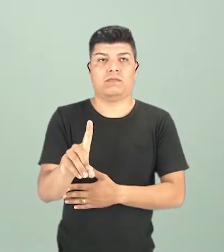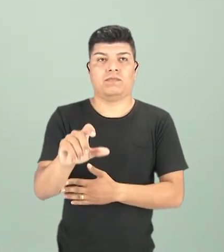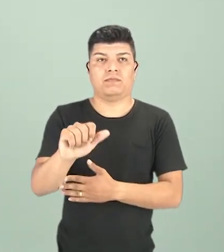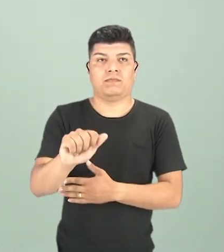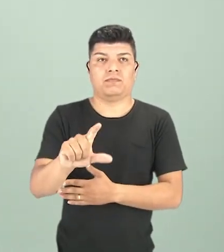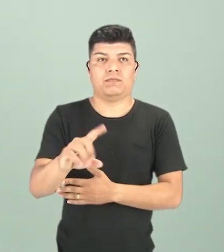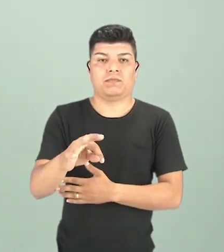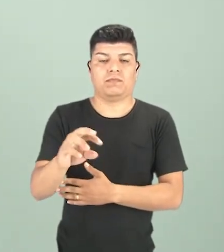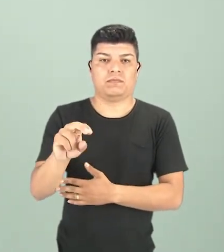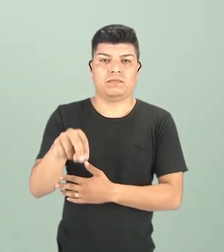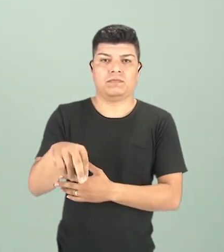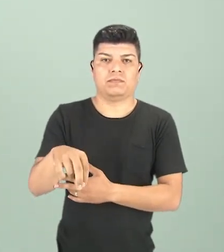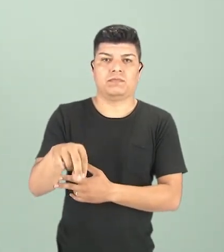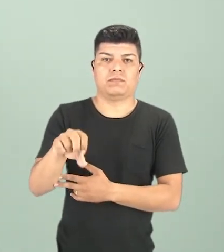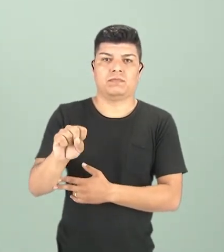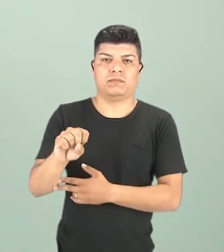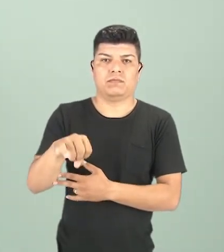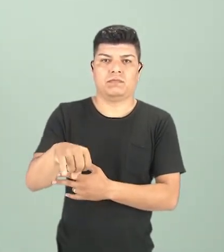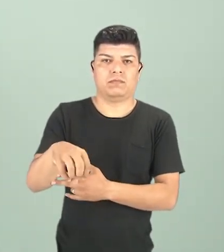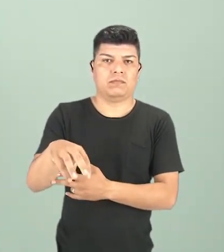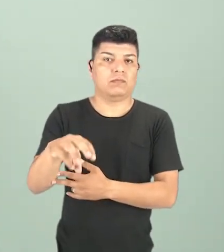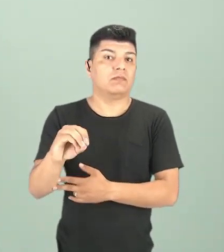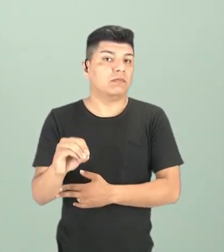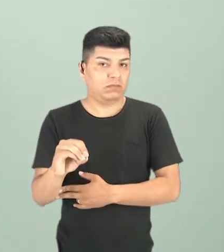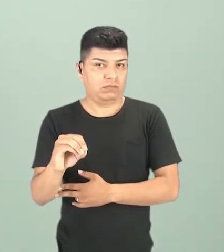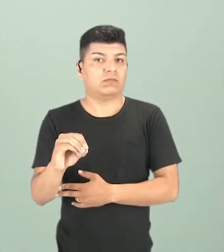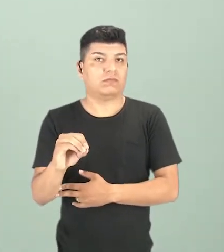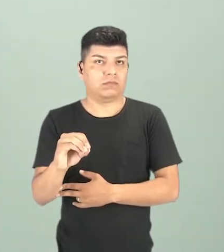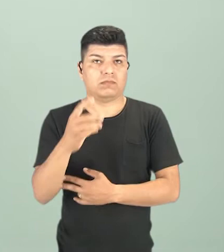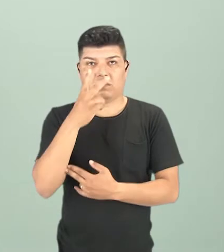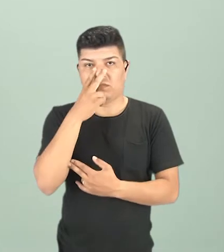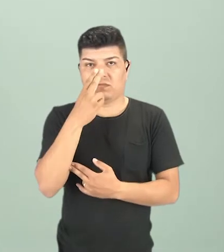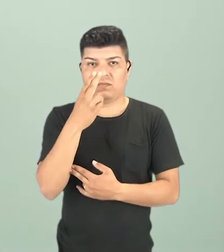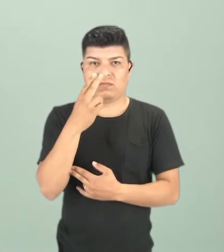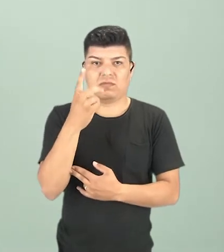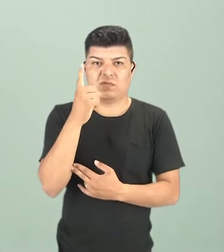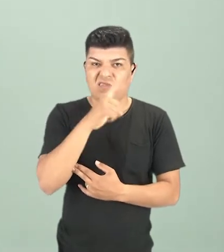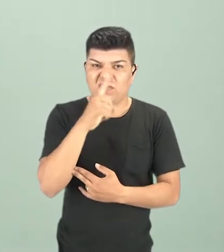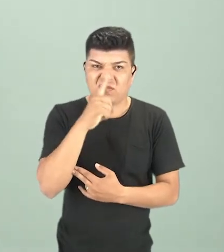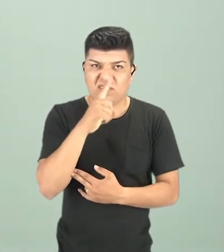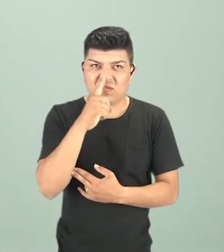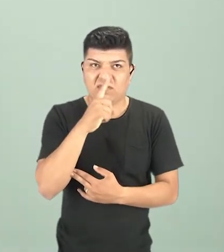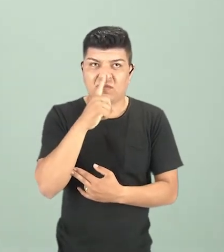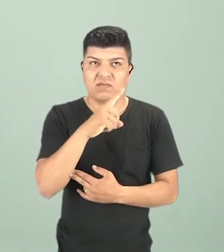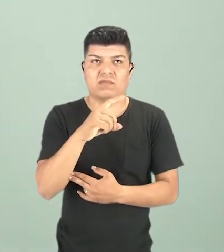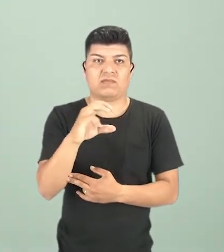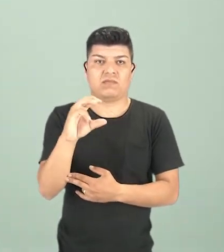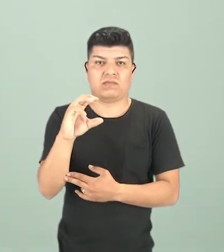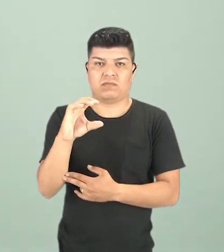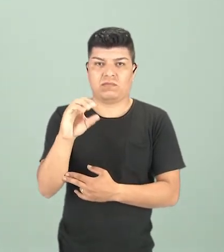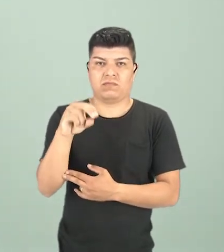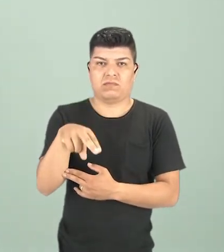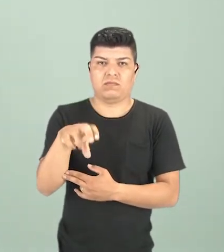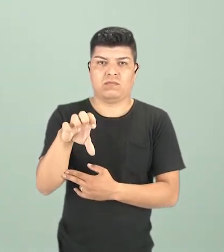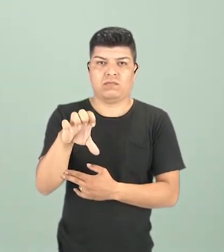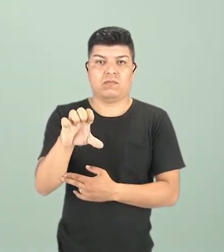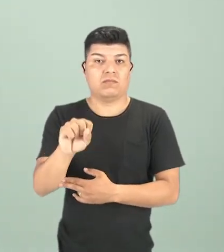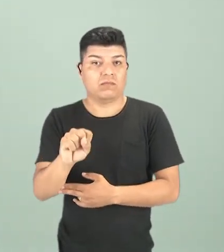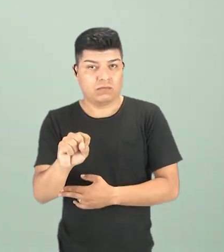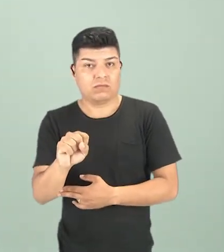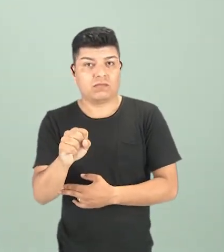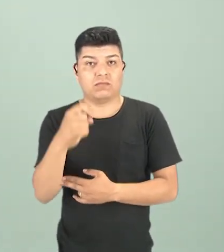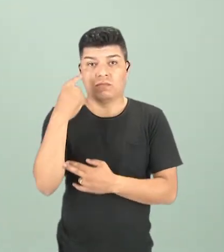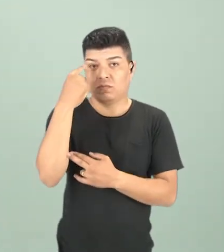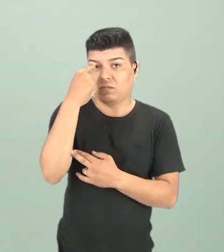daltônica, ela tem dificuldades, né? Ela tem uma falha na sua produção dos cones, que são as estruturas lá no